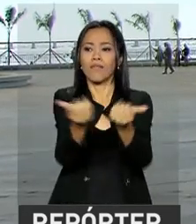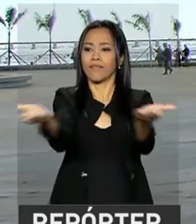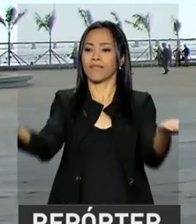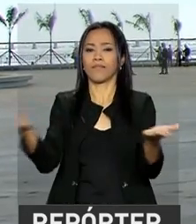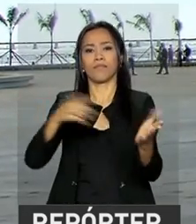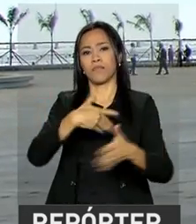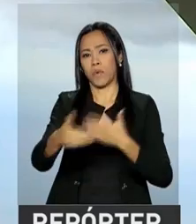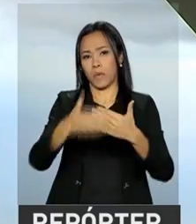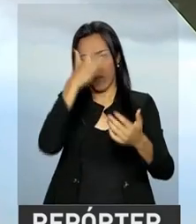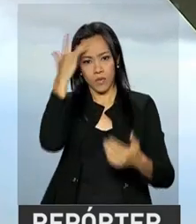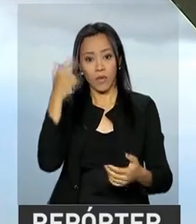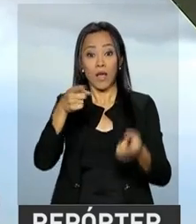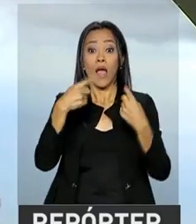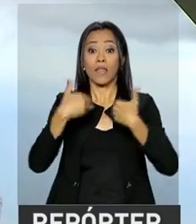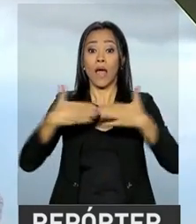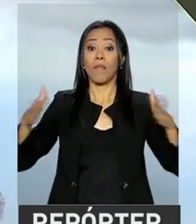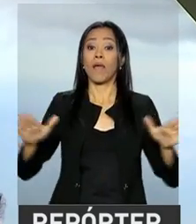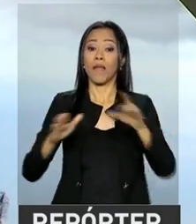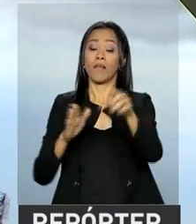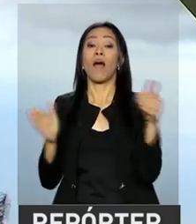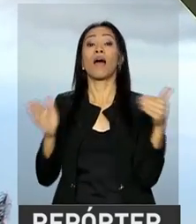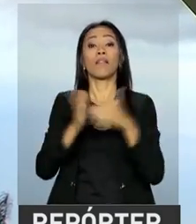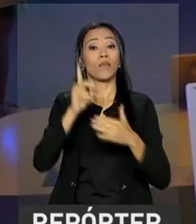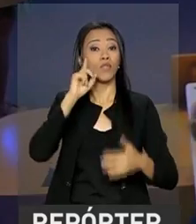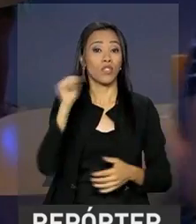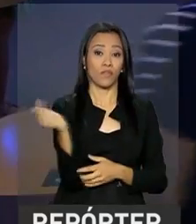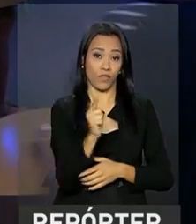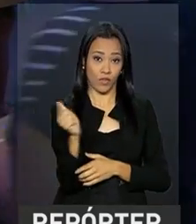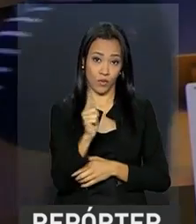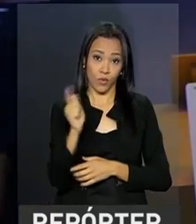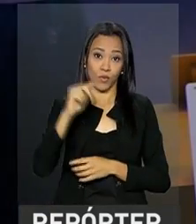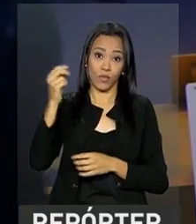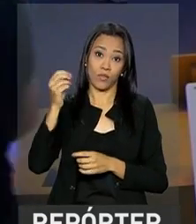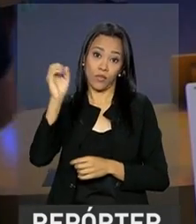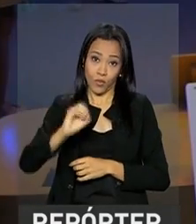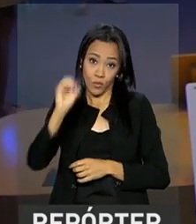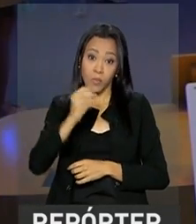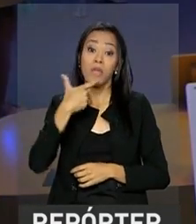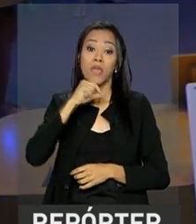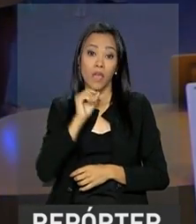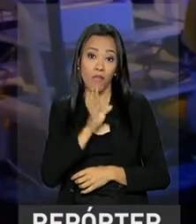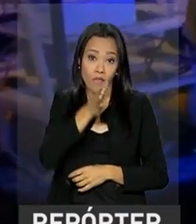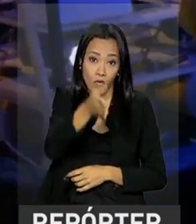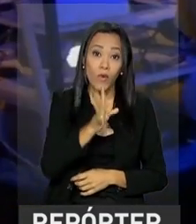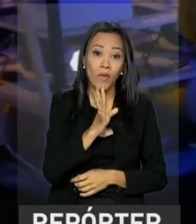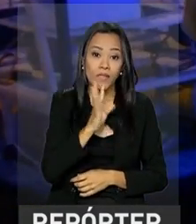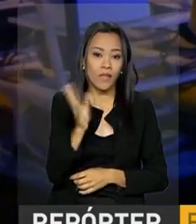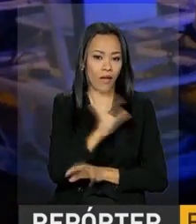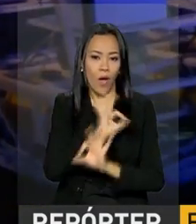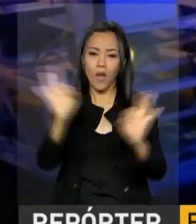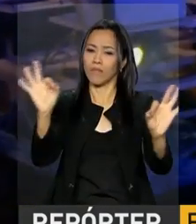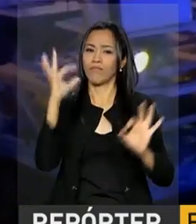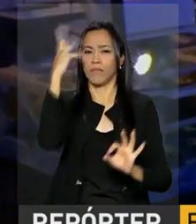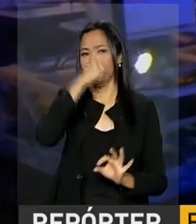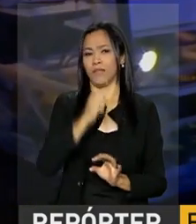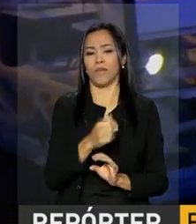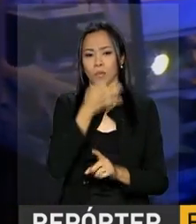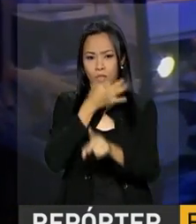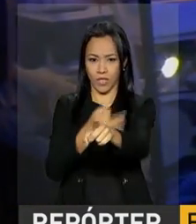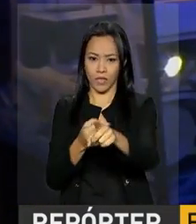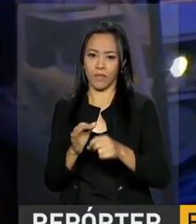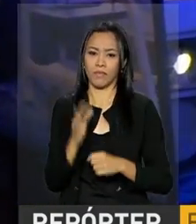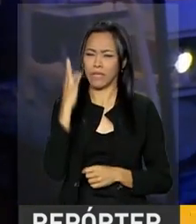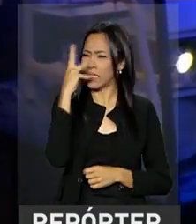aberta no museu do amanhã até o dia 22 de outubro e quem já foi conhecer aprovou linda tá